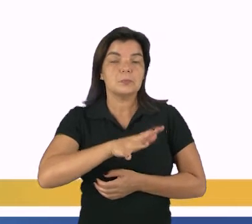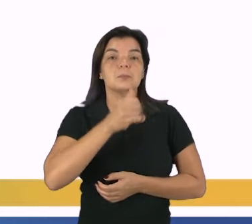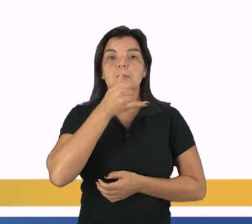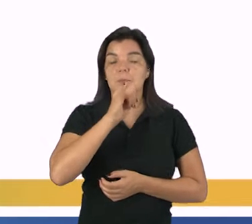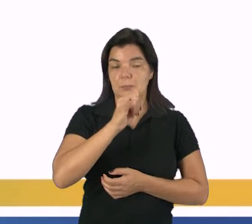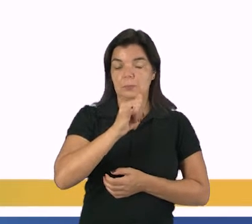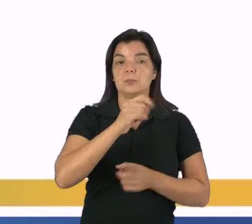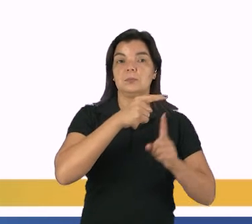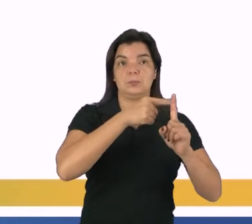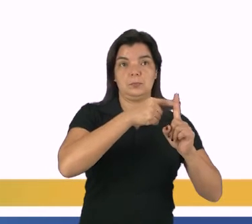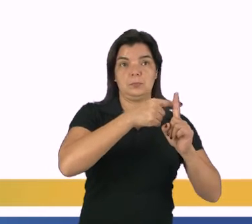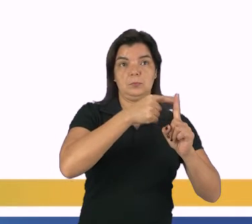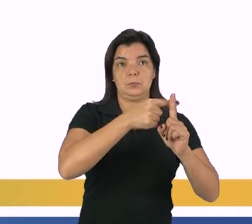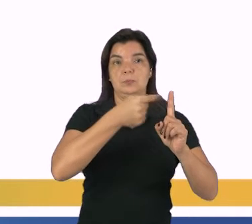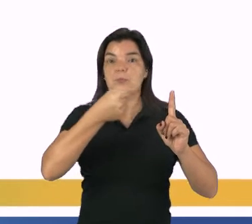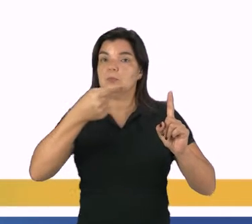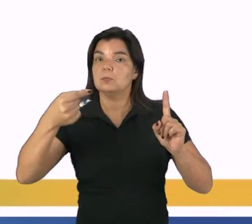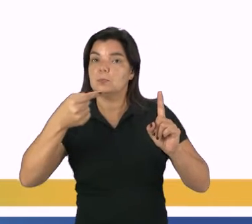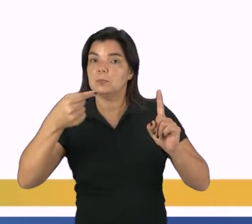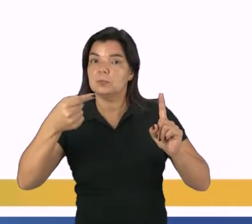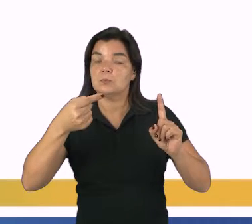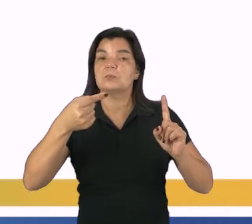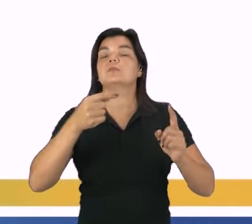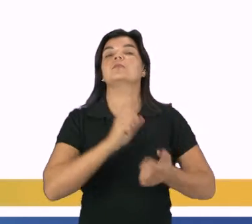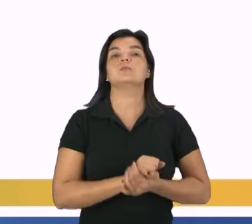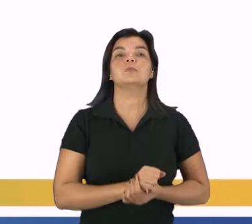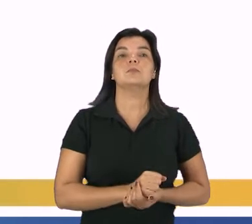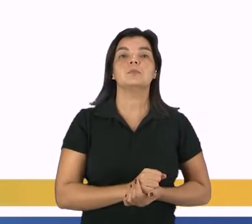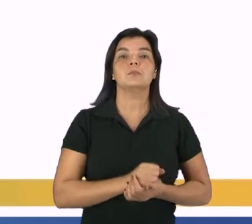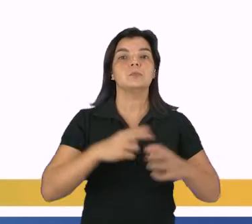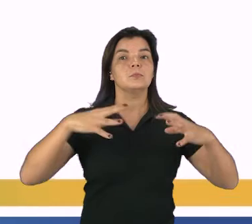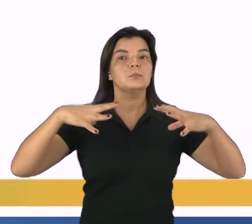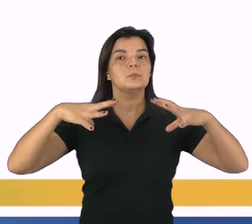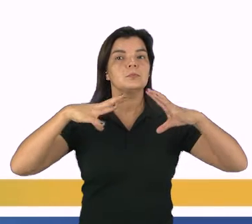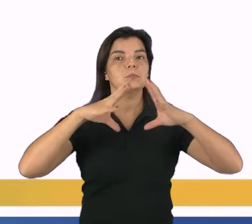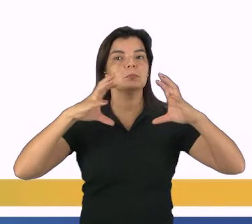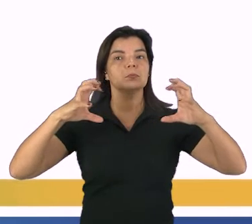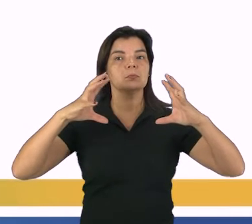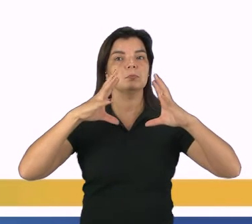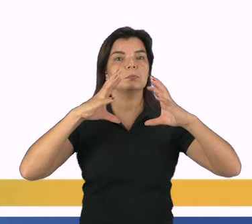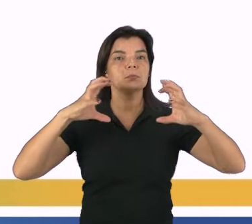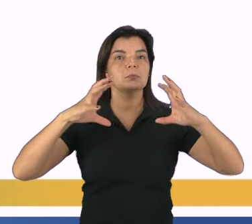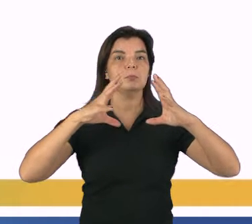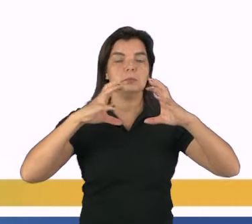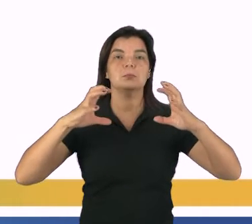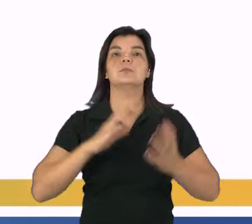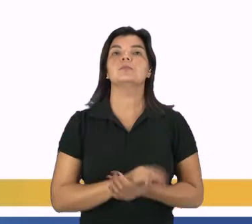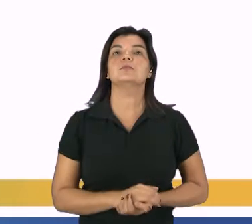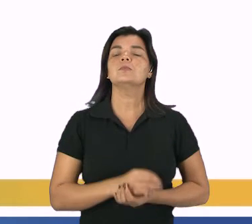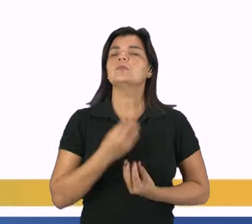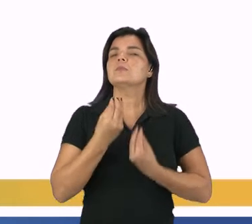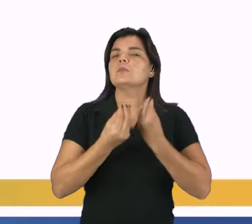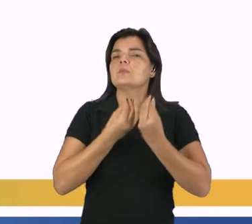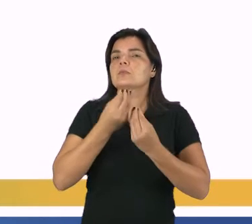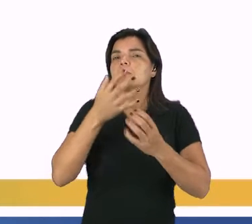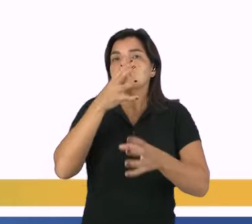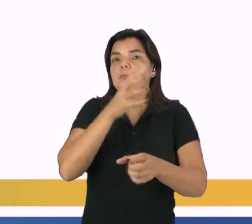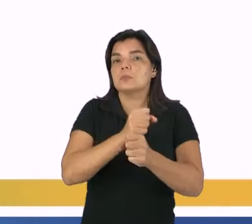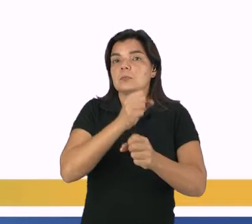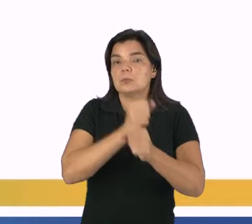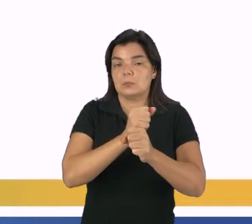surge, né, inicialmente, devido aos campos elétricos dessas cargas, que também são campos